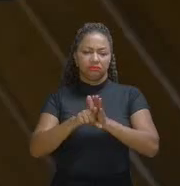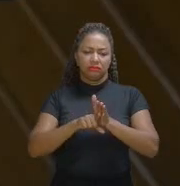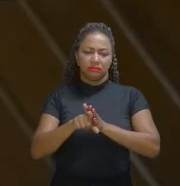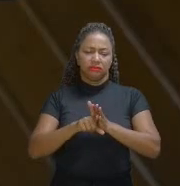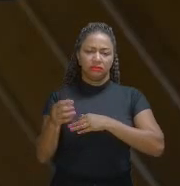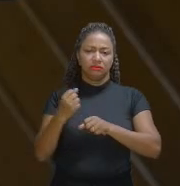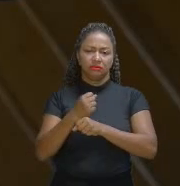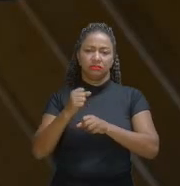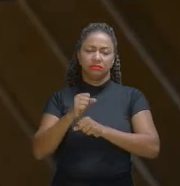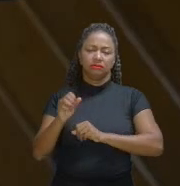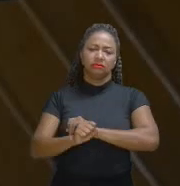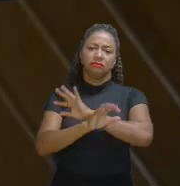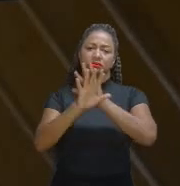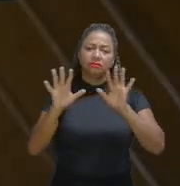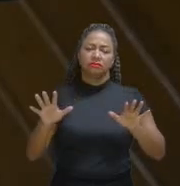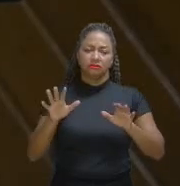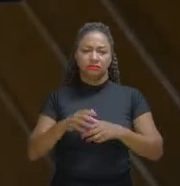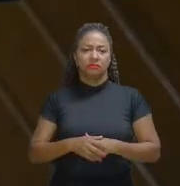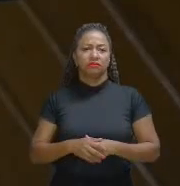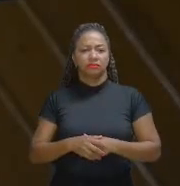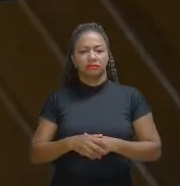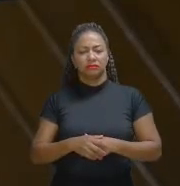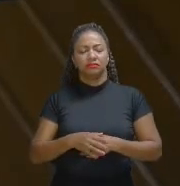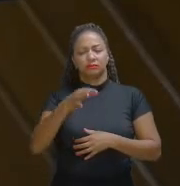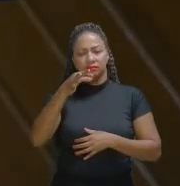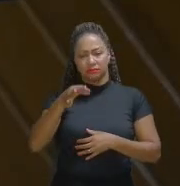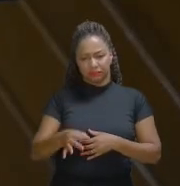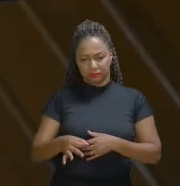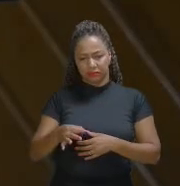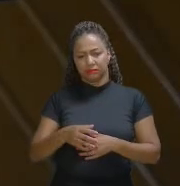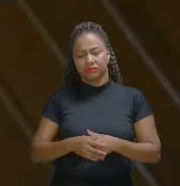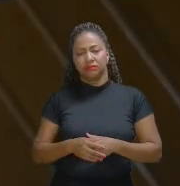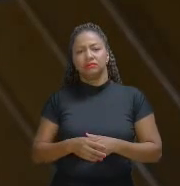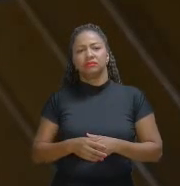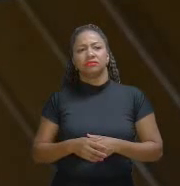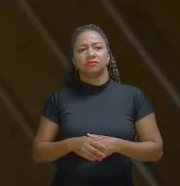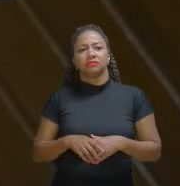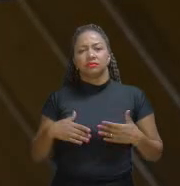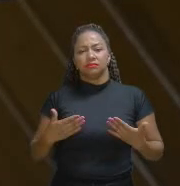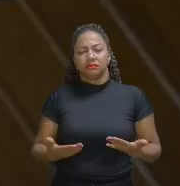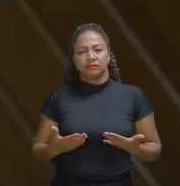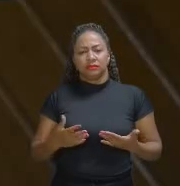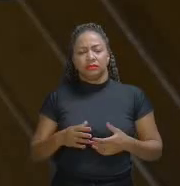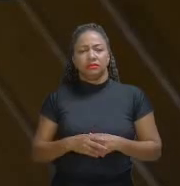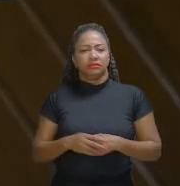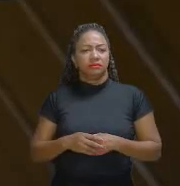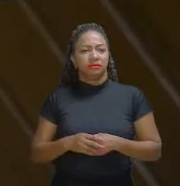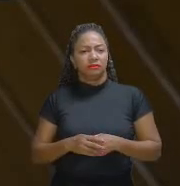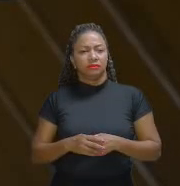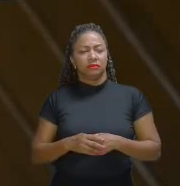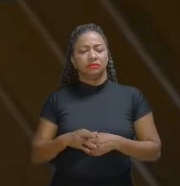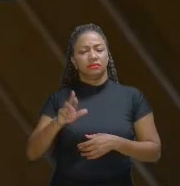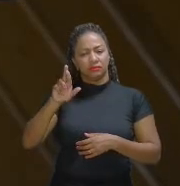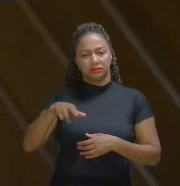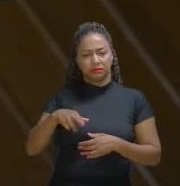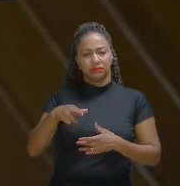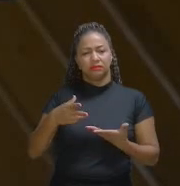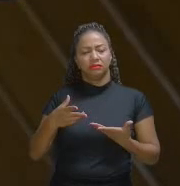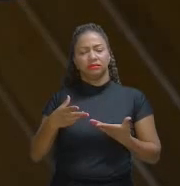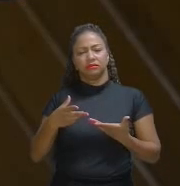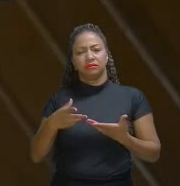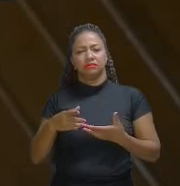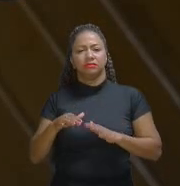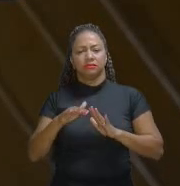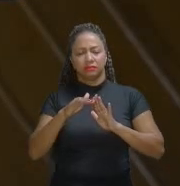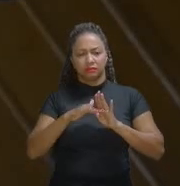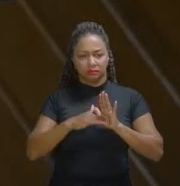fiscalização e a transparência, é irregularidade formal, passível de ser relevada, aplicando-se os princípios da razoabilidade e